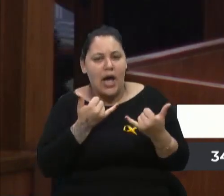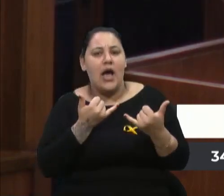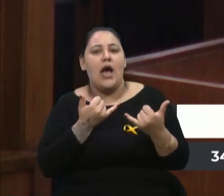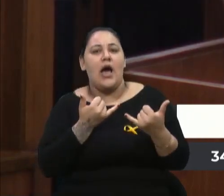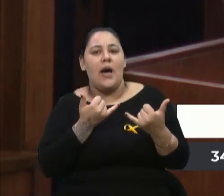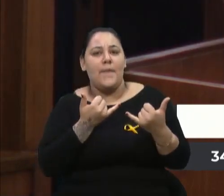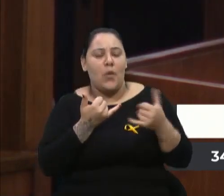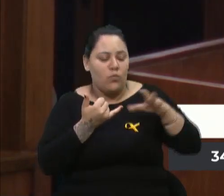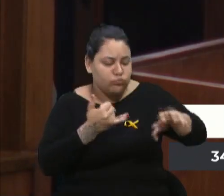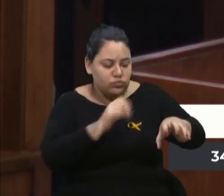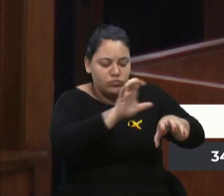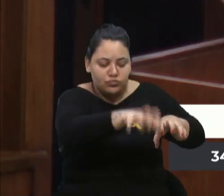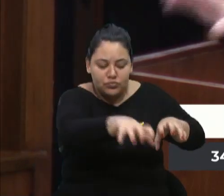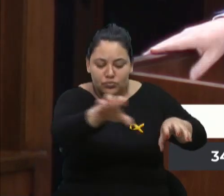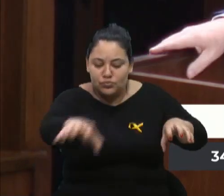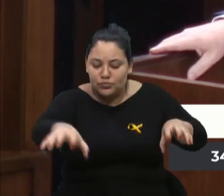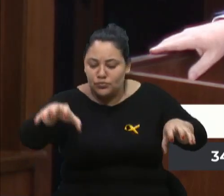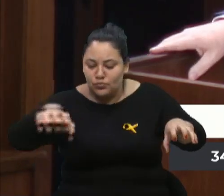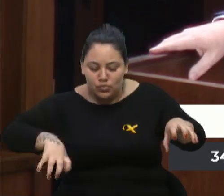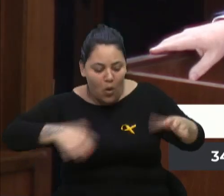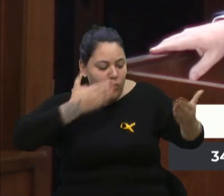e discutida